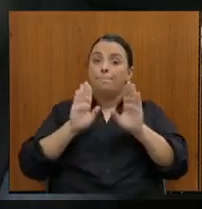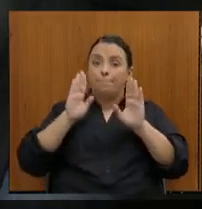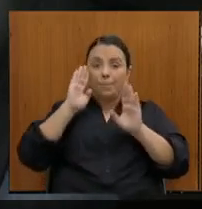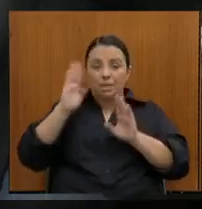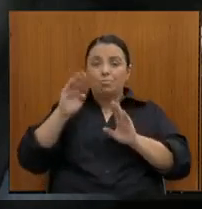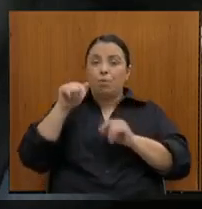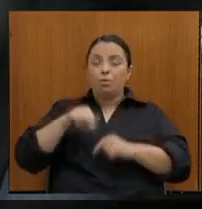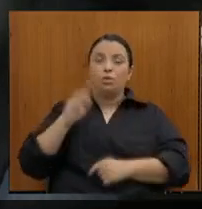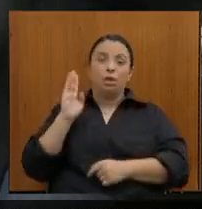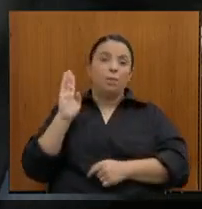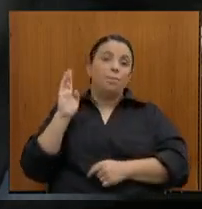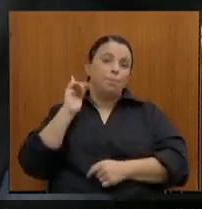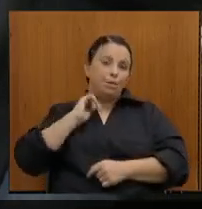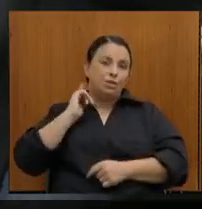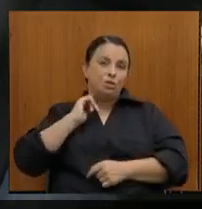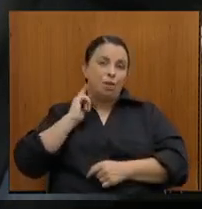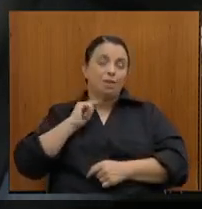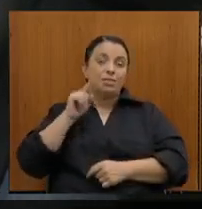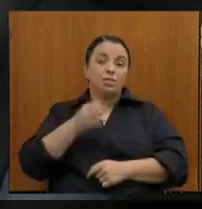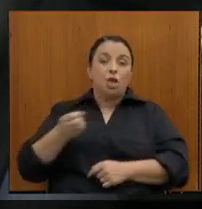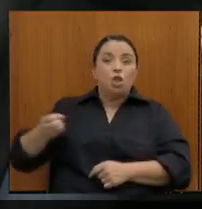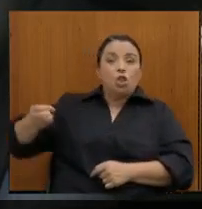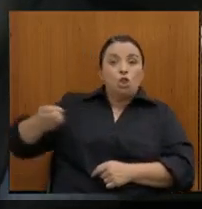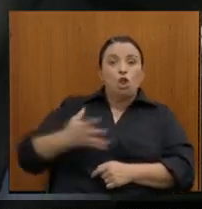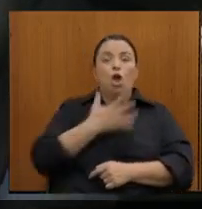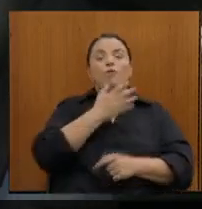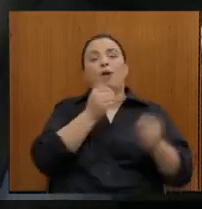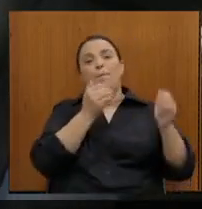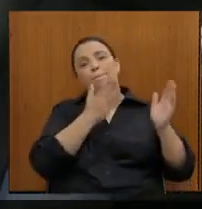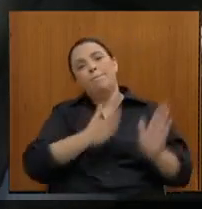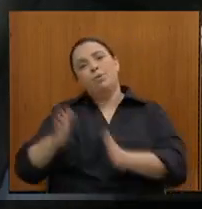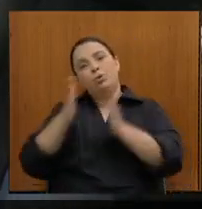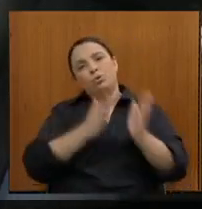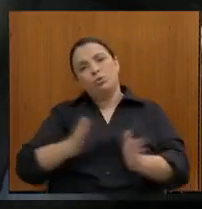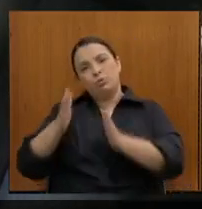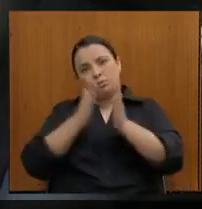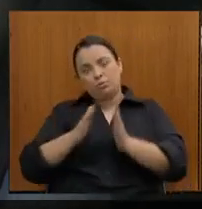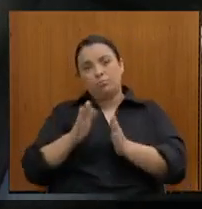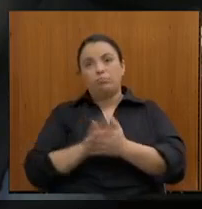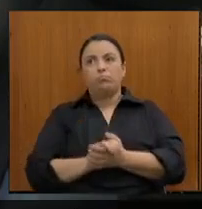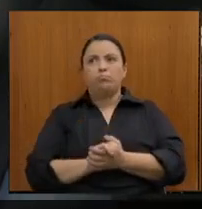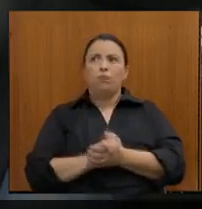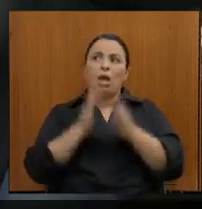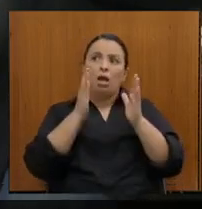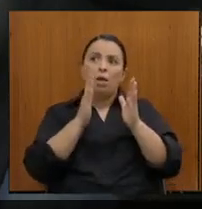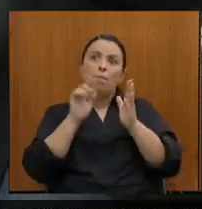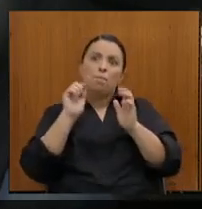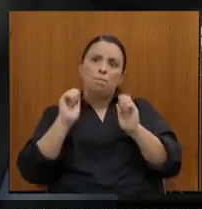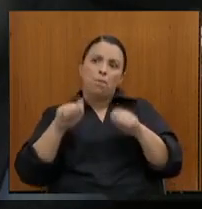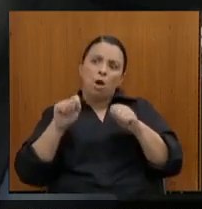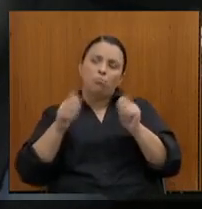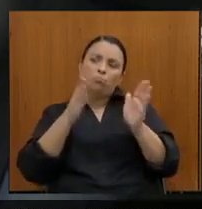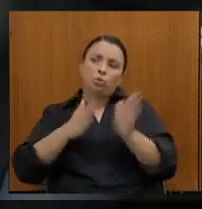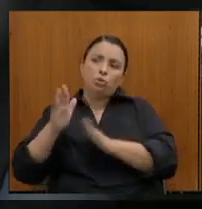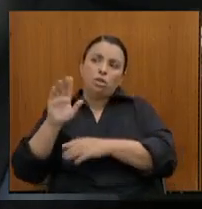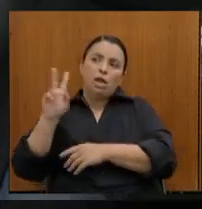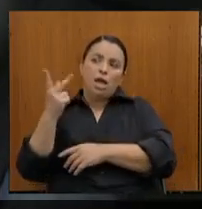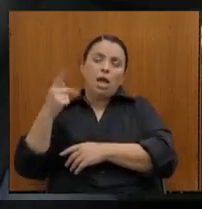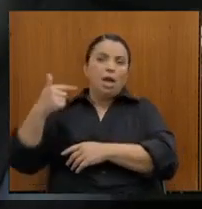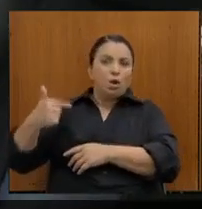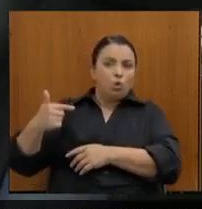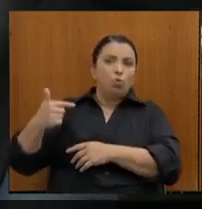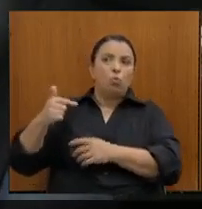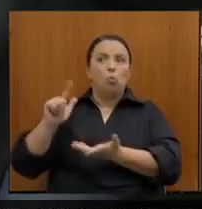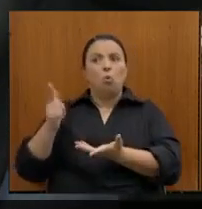novas cadeias produtivas seja na produção de hidrogênio por meio de Hidrólise ou